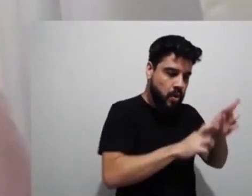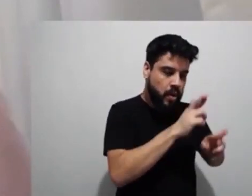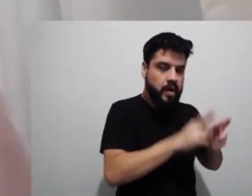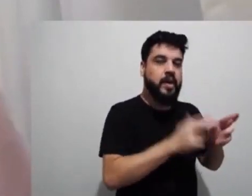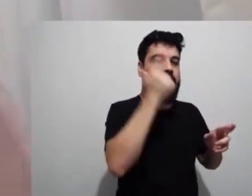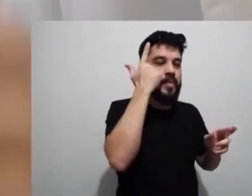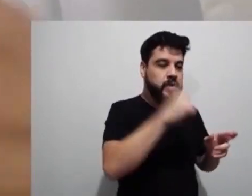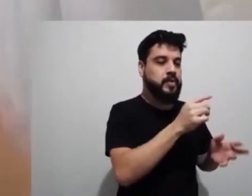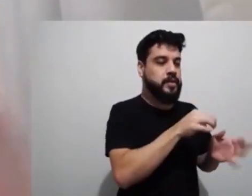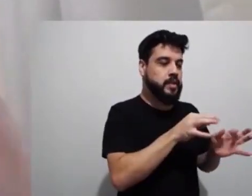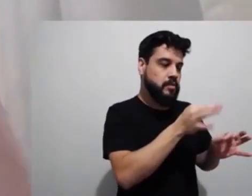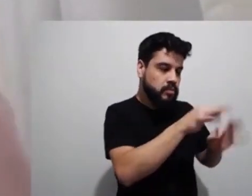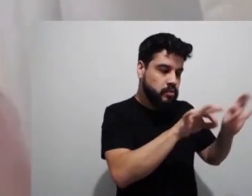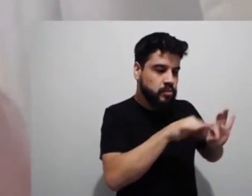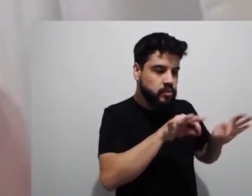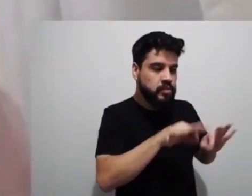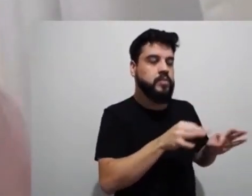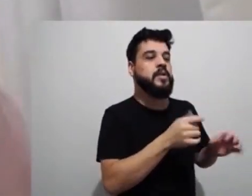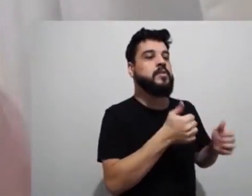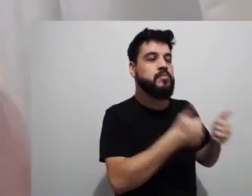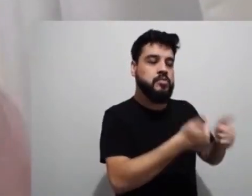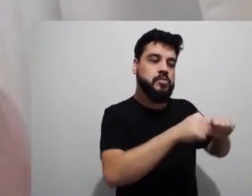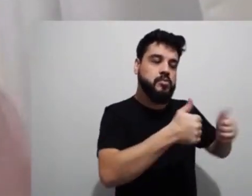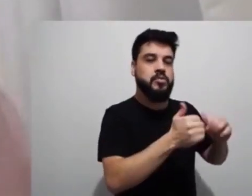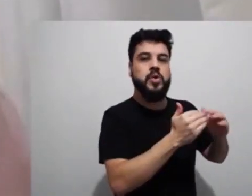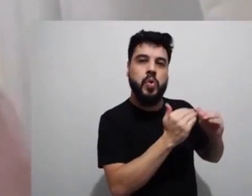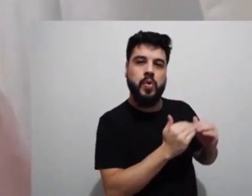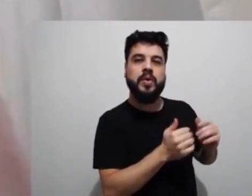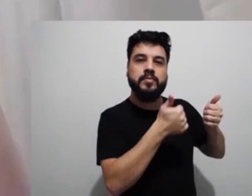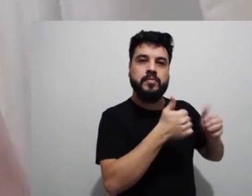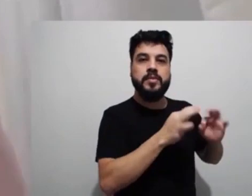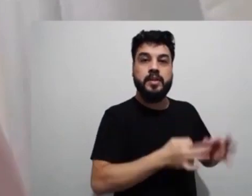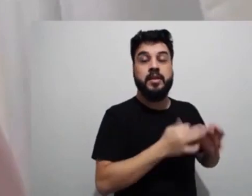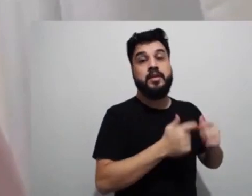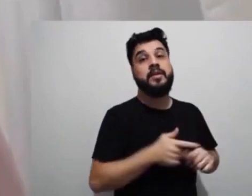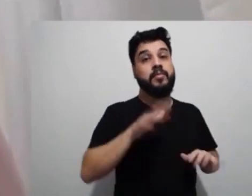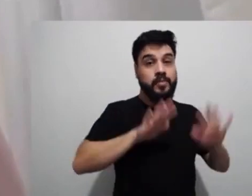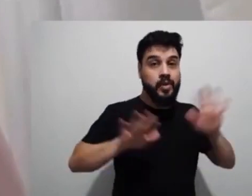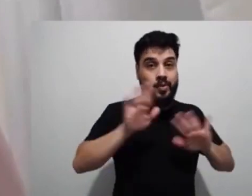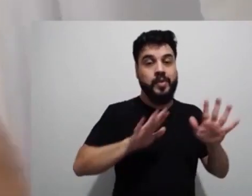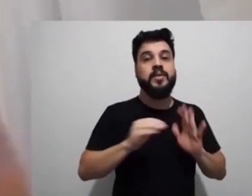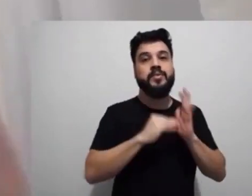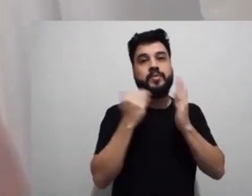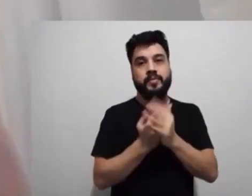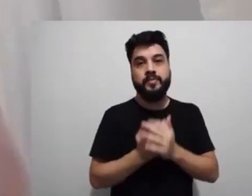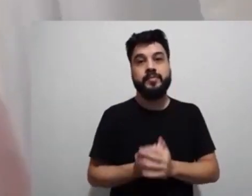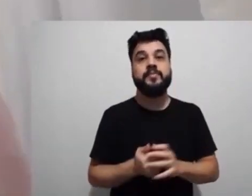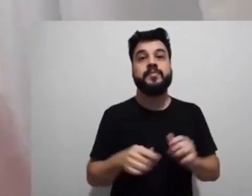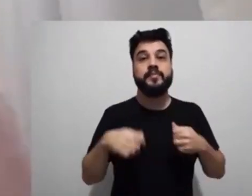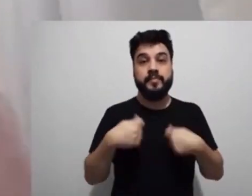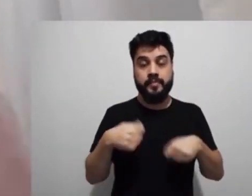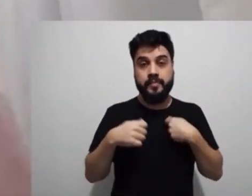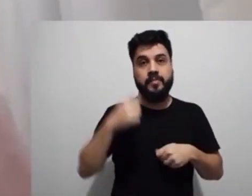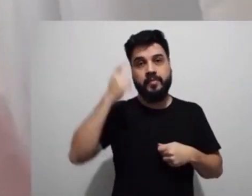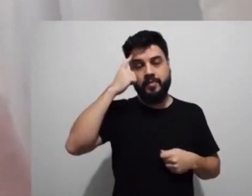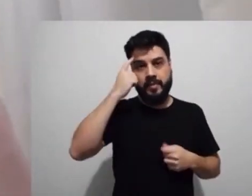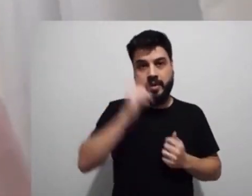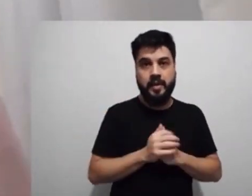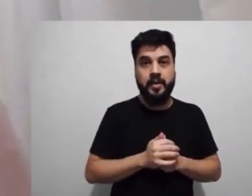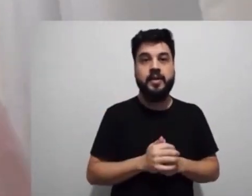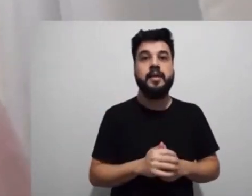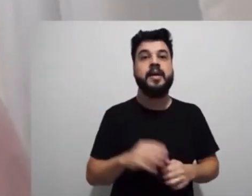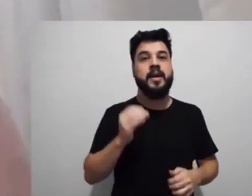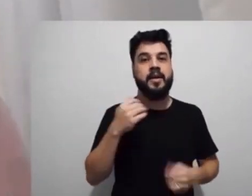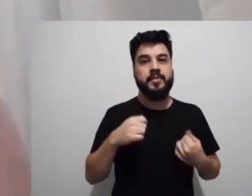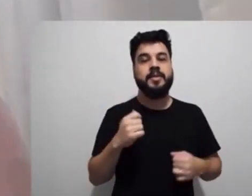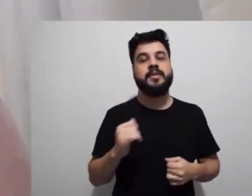5 farmacologistas para avaliar aquele trabalho e realmente dizer se sim, pode ser publicado ou não. Então, esse é um cuidado que tem que ter. Então,